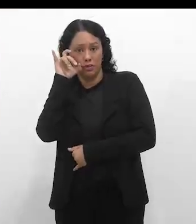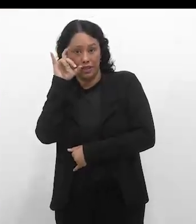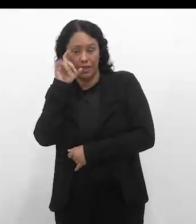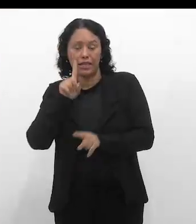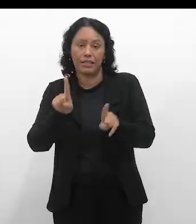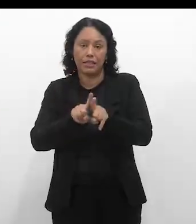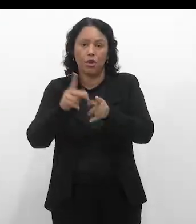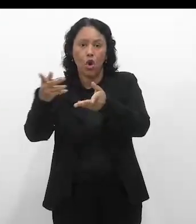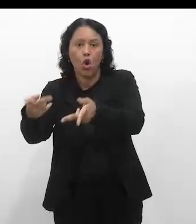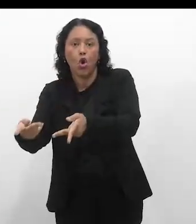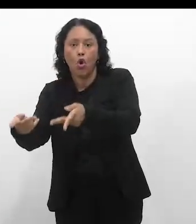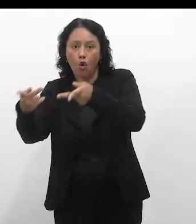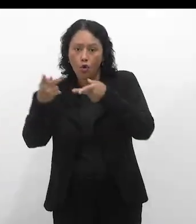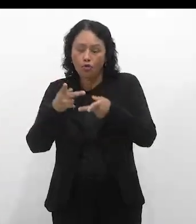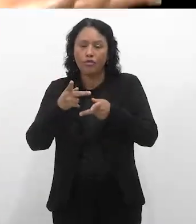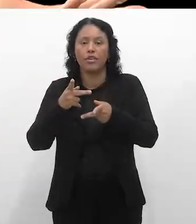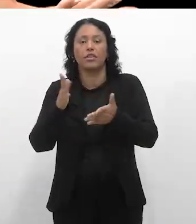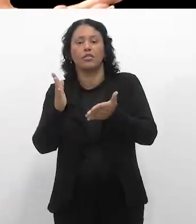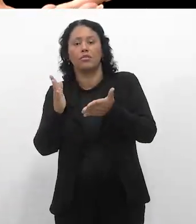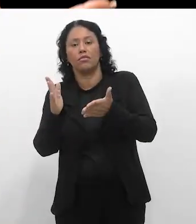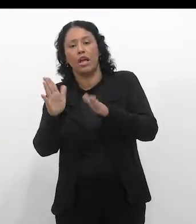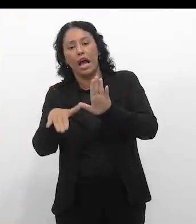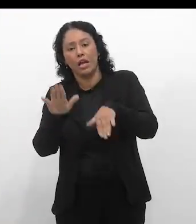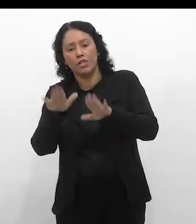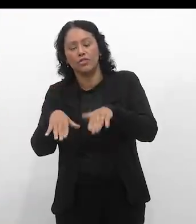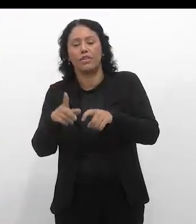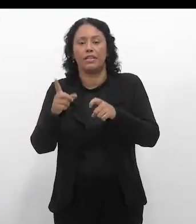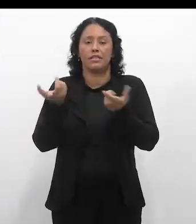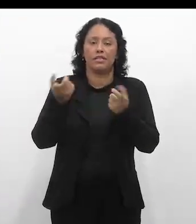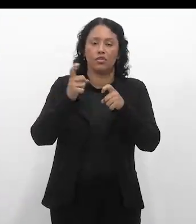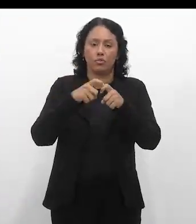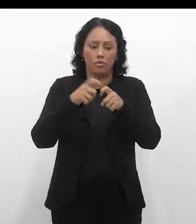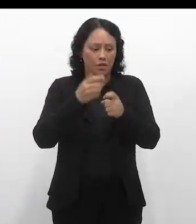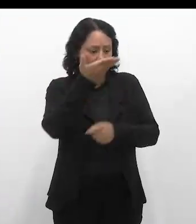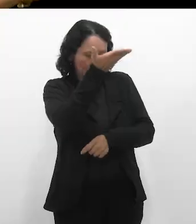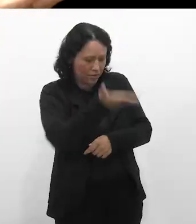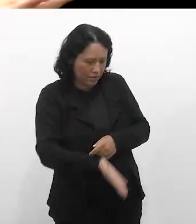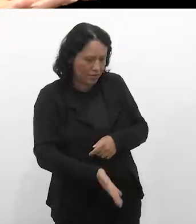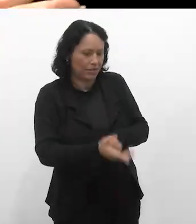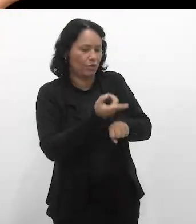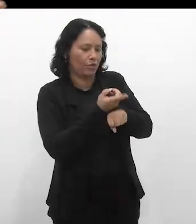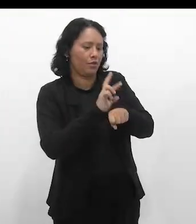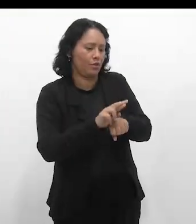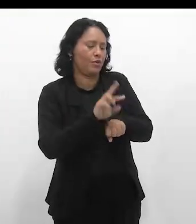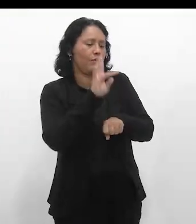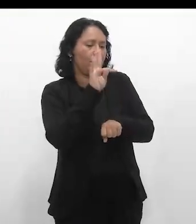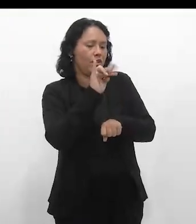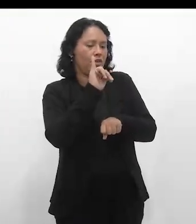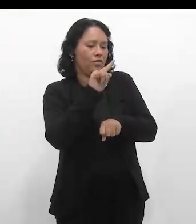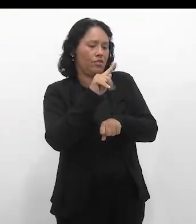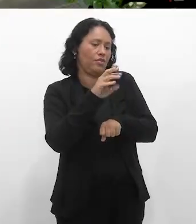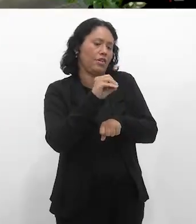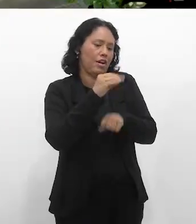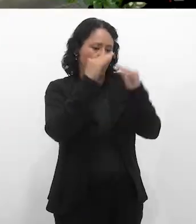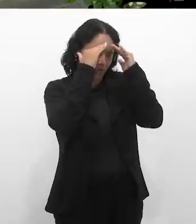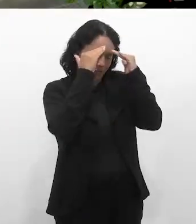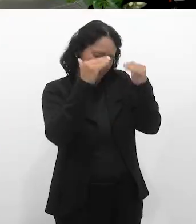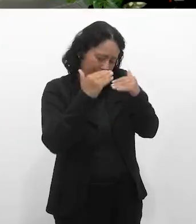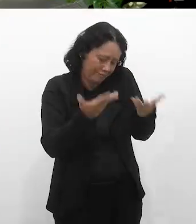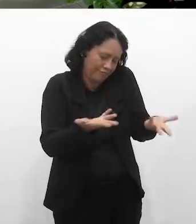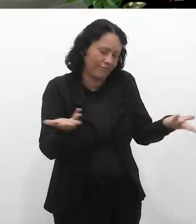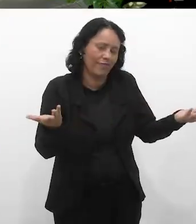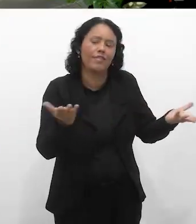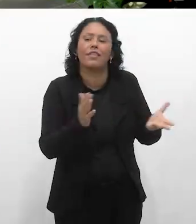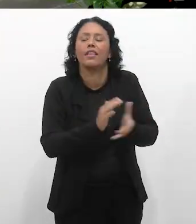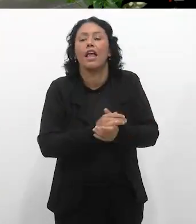um Instagram, né, eu convido às vezes os médicos, né, como hoje o Dr. Tiago está aqui, uma honra estar com